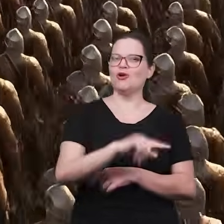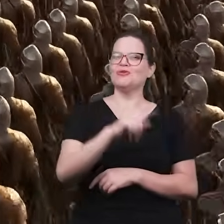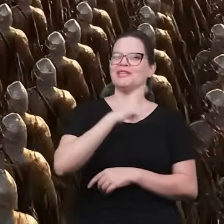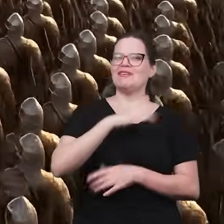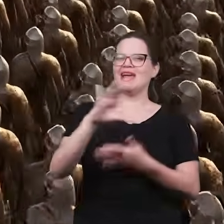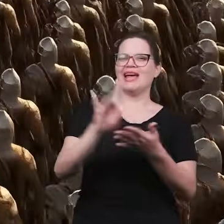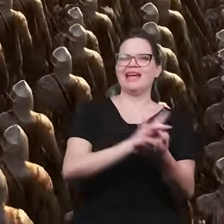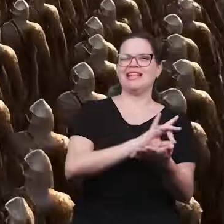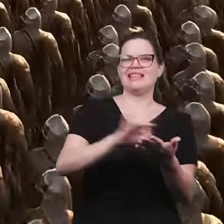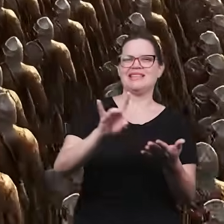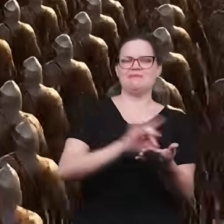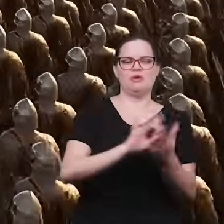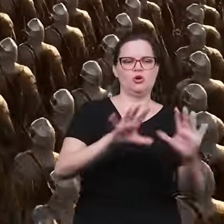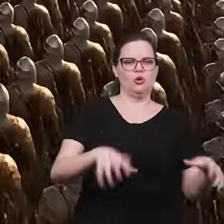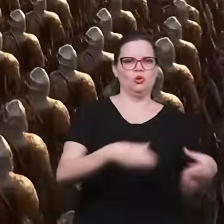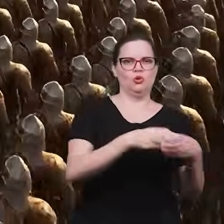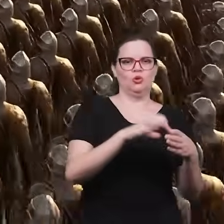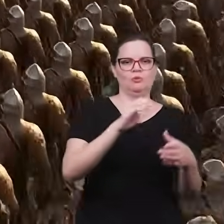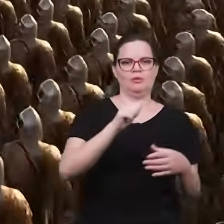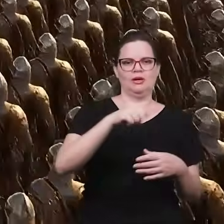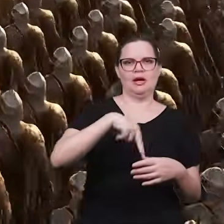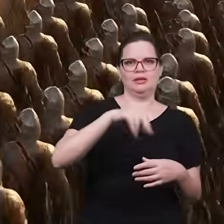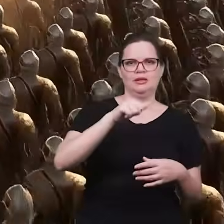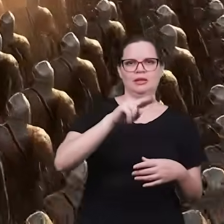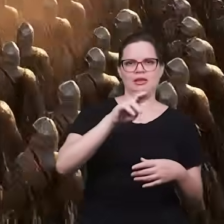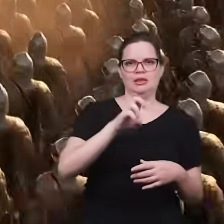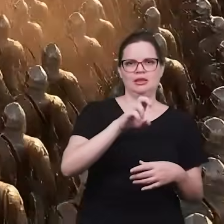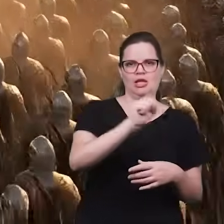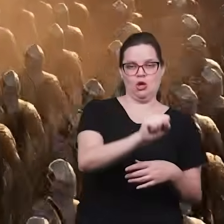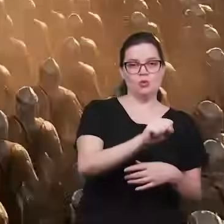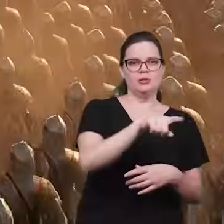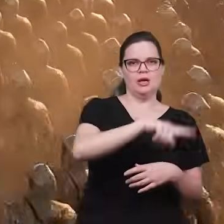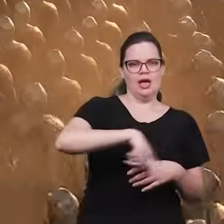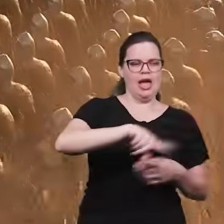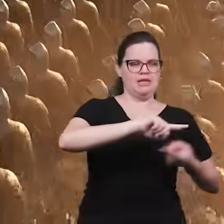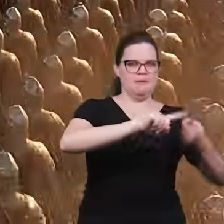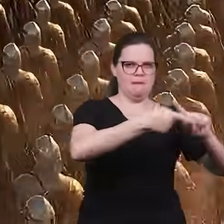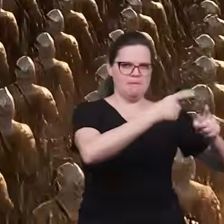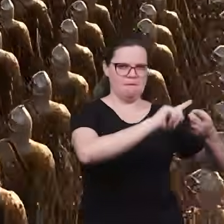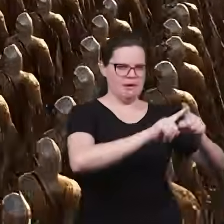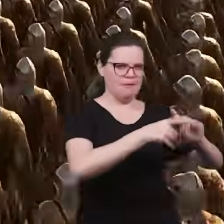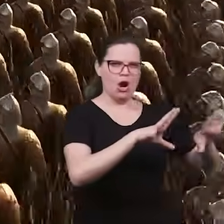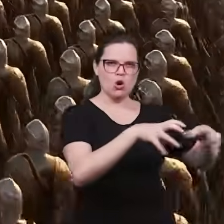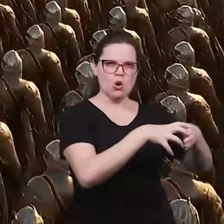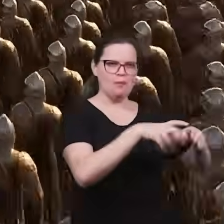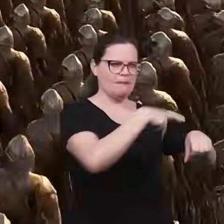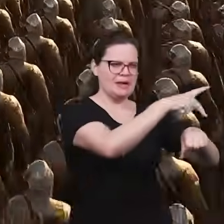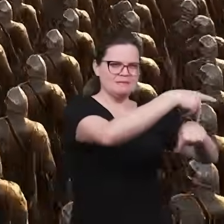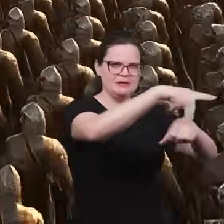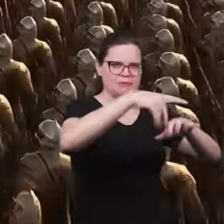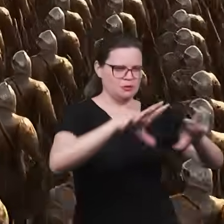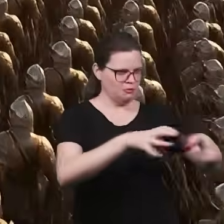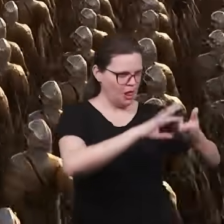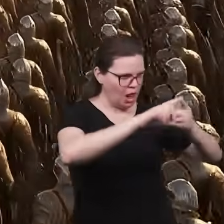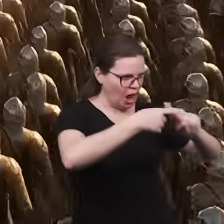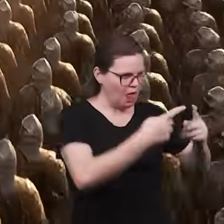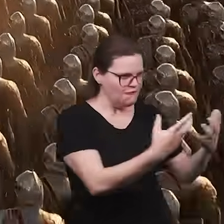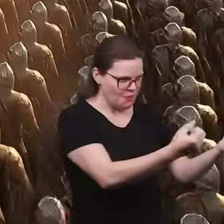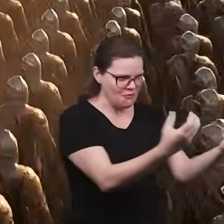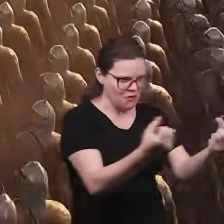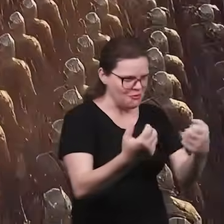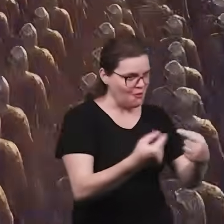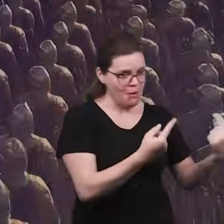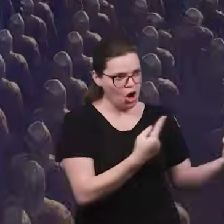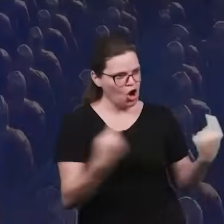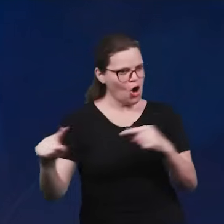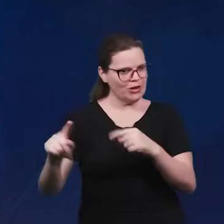quando muitos povos cananeus se confederaram, isso de comum acordo, para pelejar contra Israel.